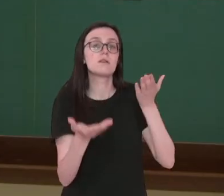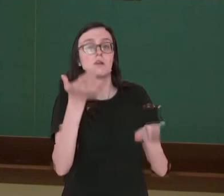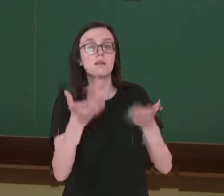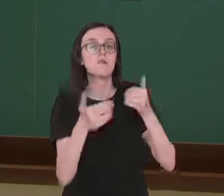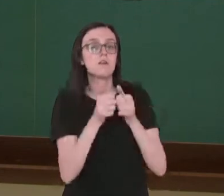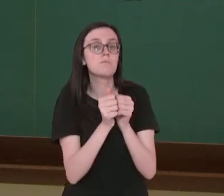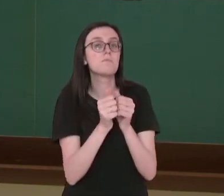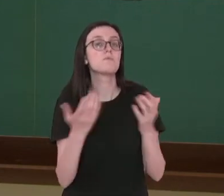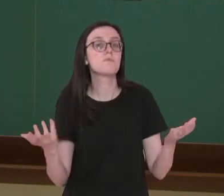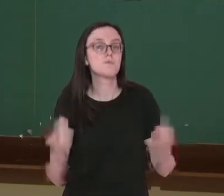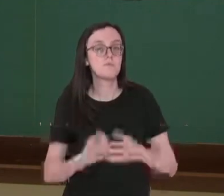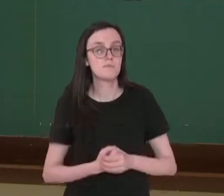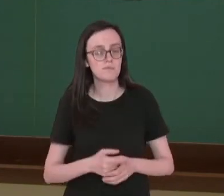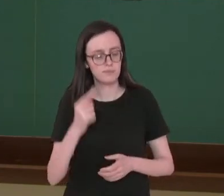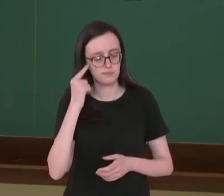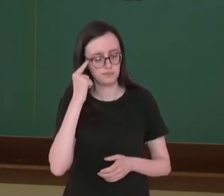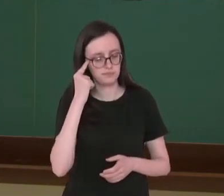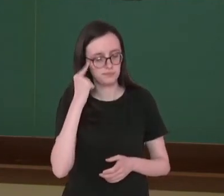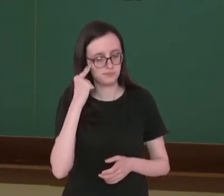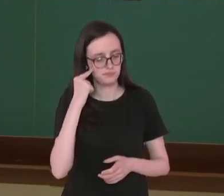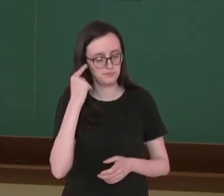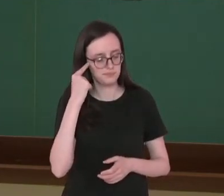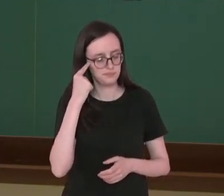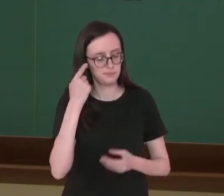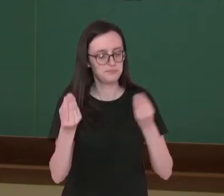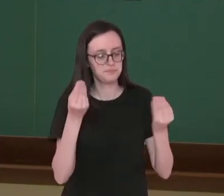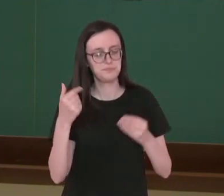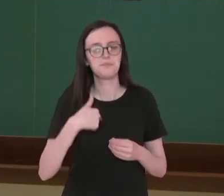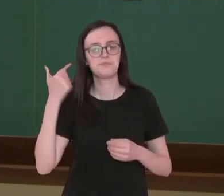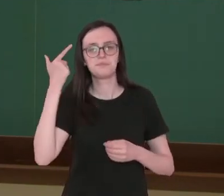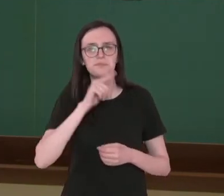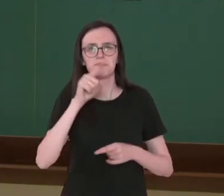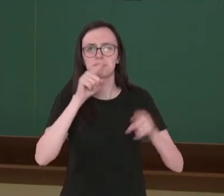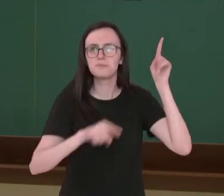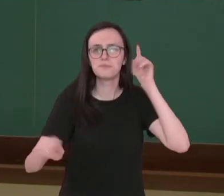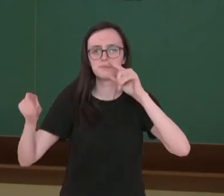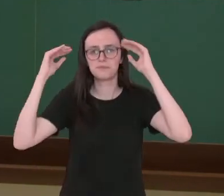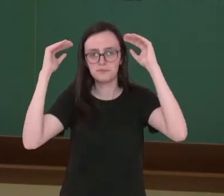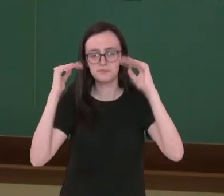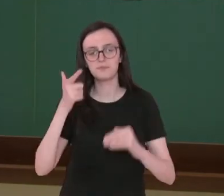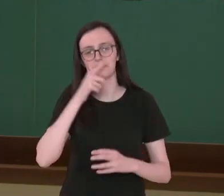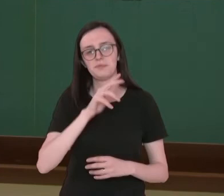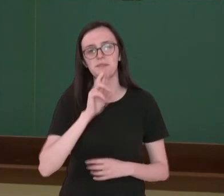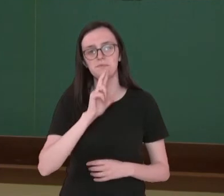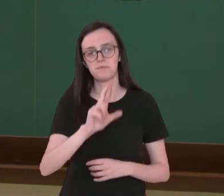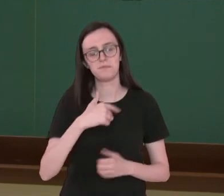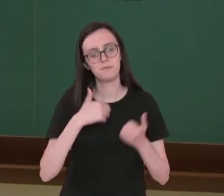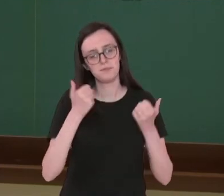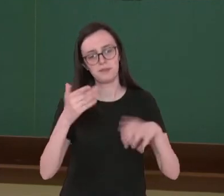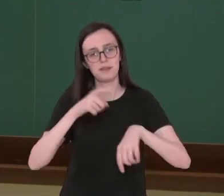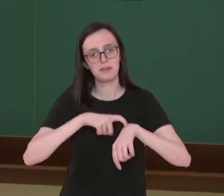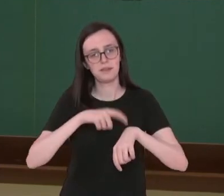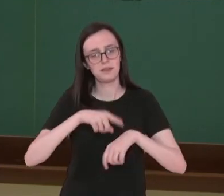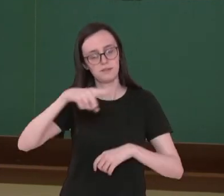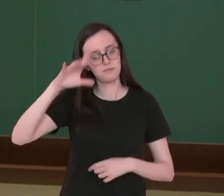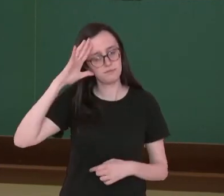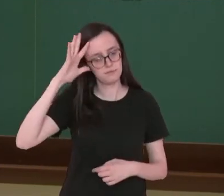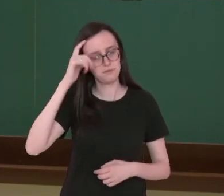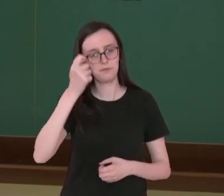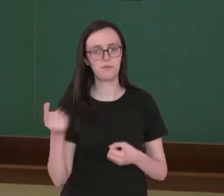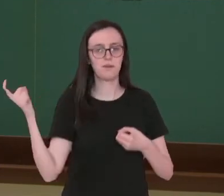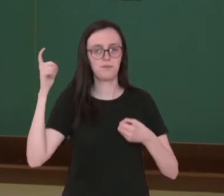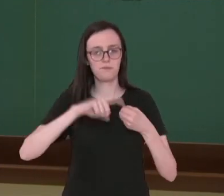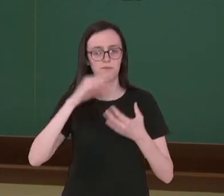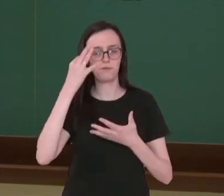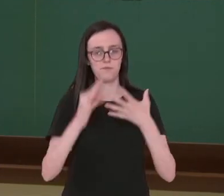do amendoim? Pensem como eu vou formatar esse problema para resolver. Vou dar um instantinho para vocês pensarem, já